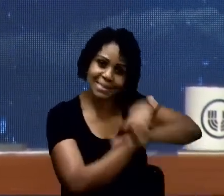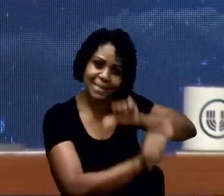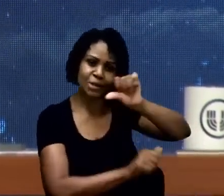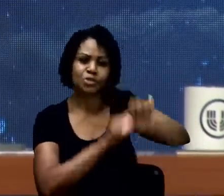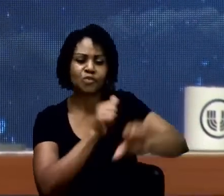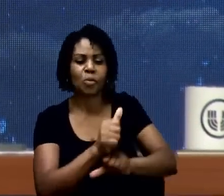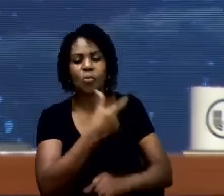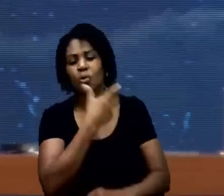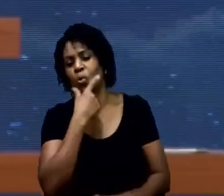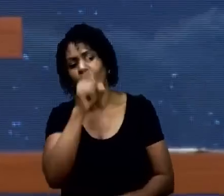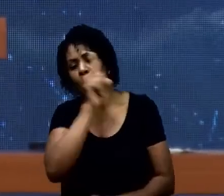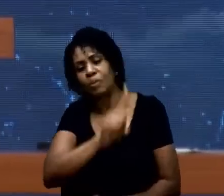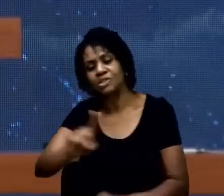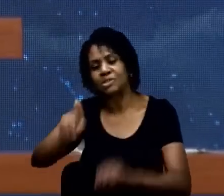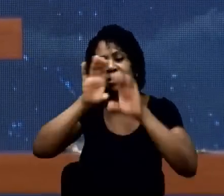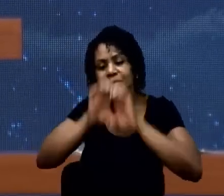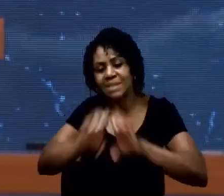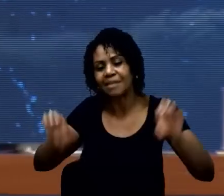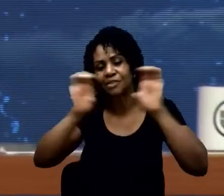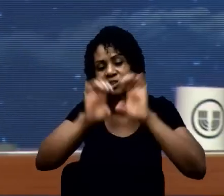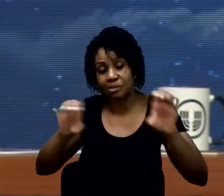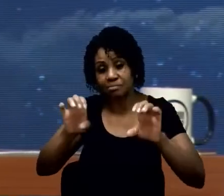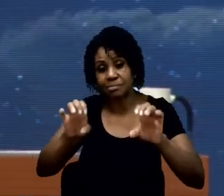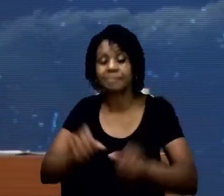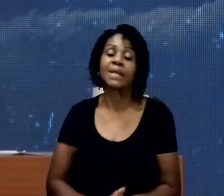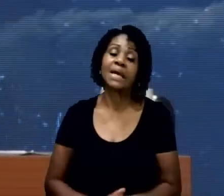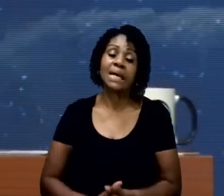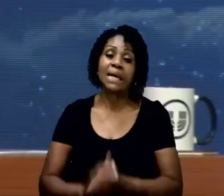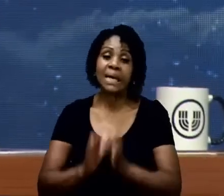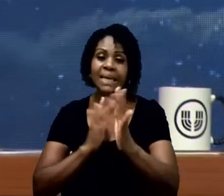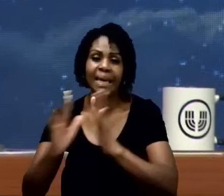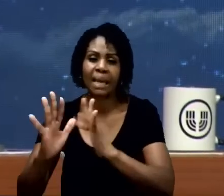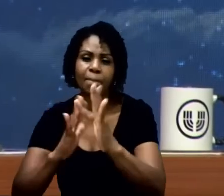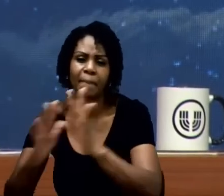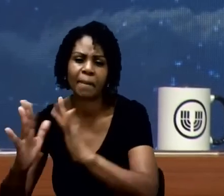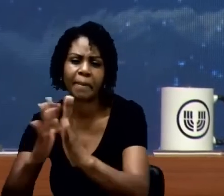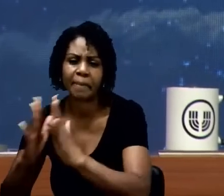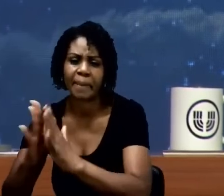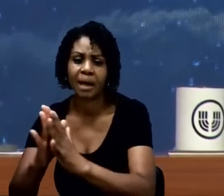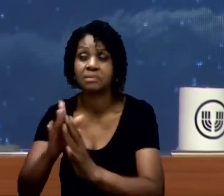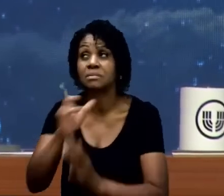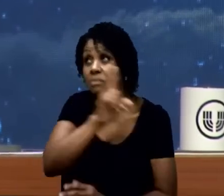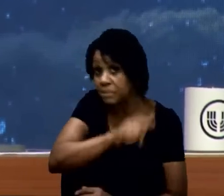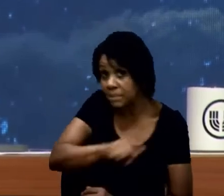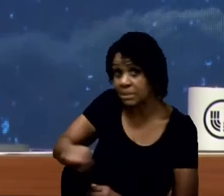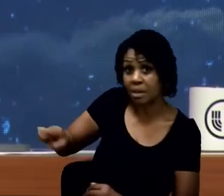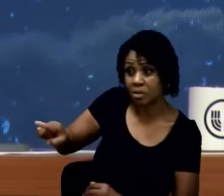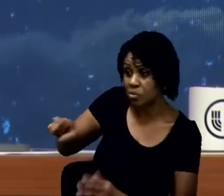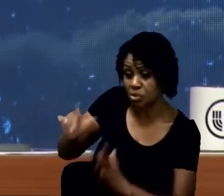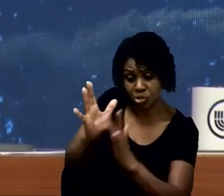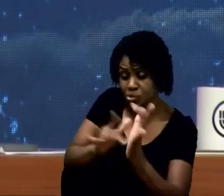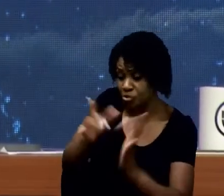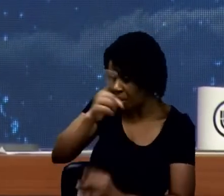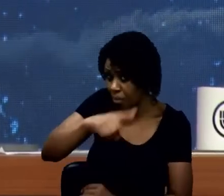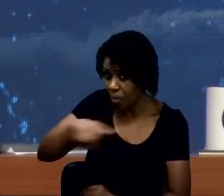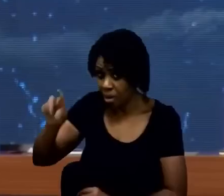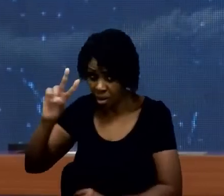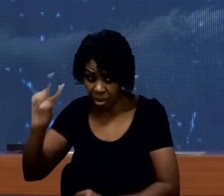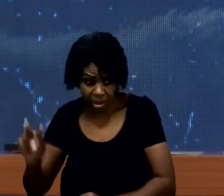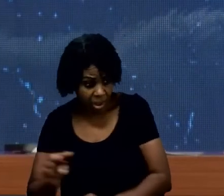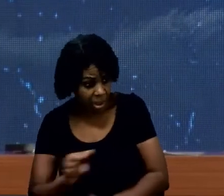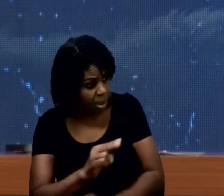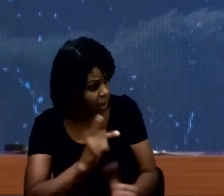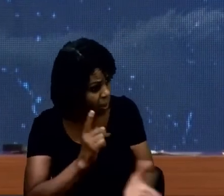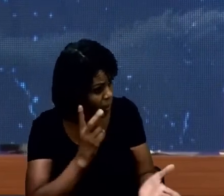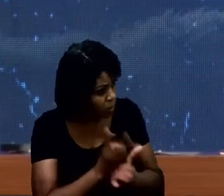evangelista. Aquelas pessoas. Que mandaram Jesus embora. Ih. Mas ele permanece curado. Ele permanece